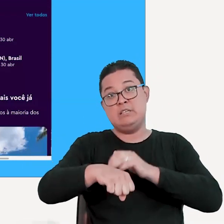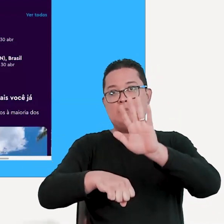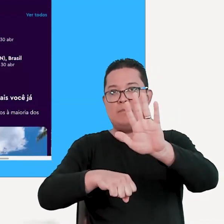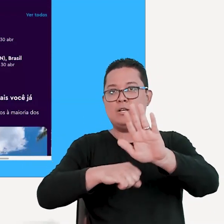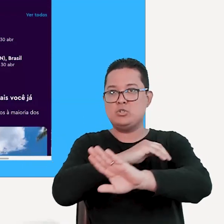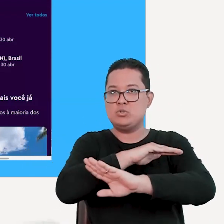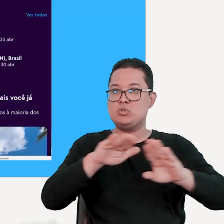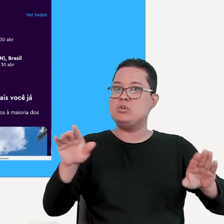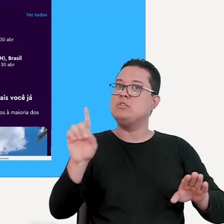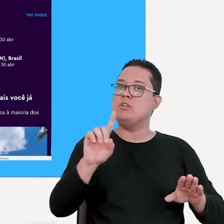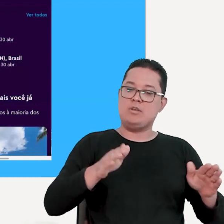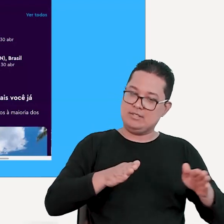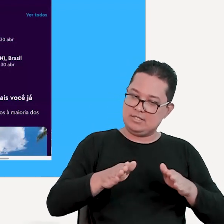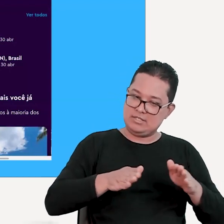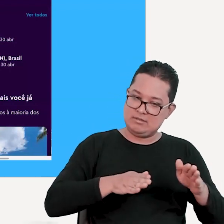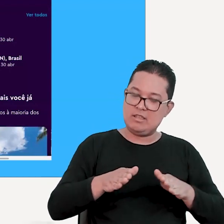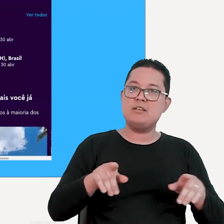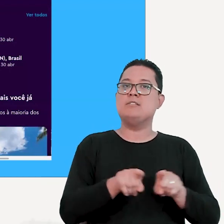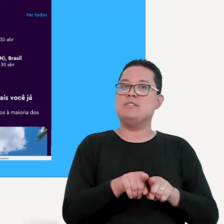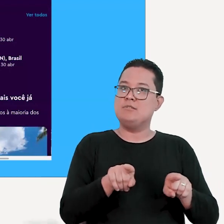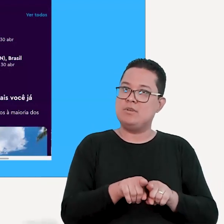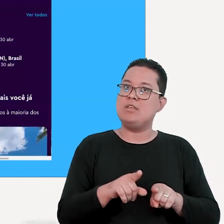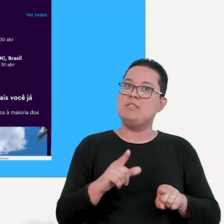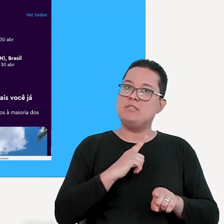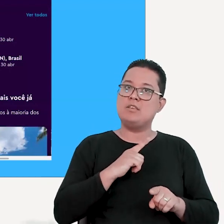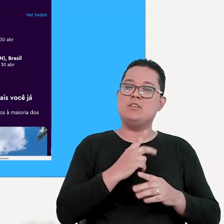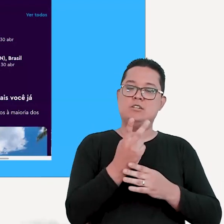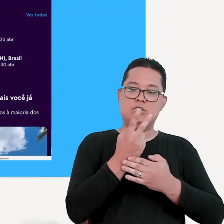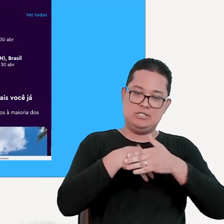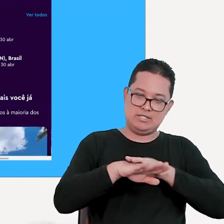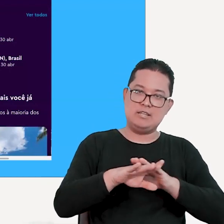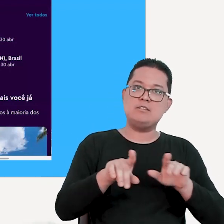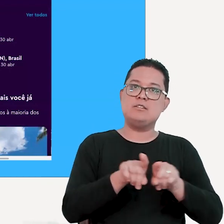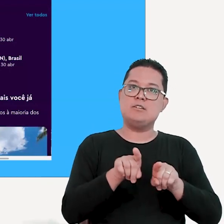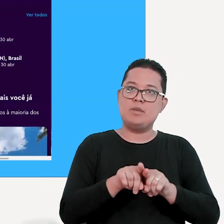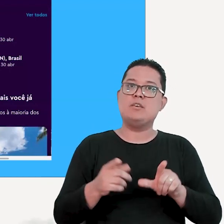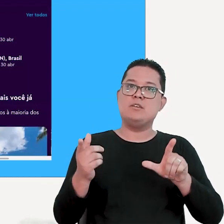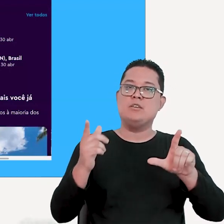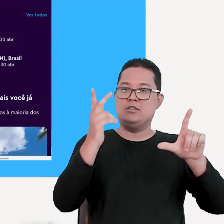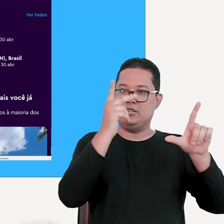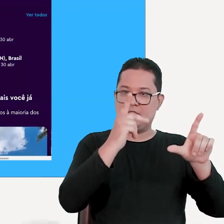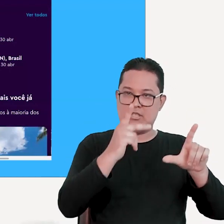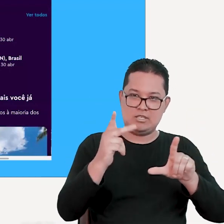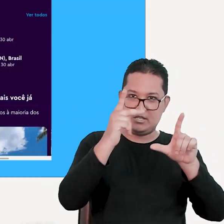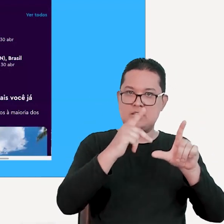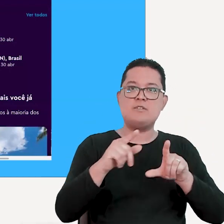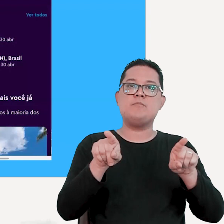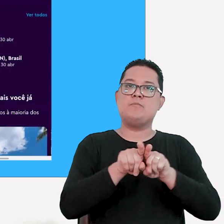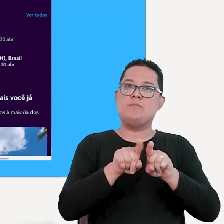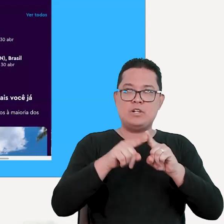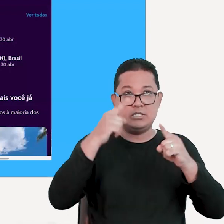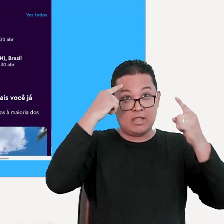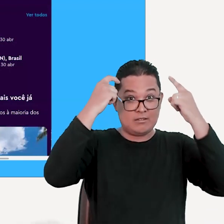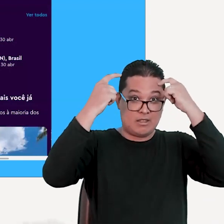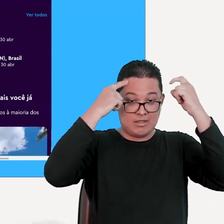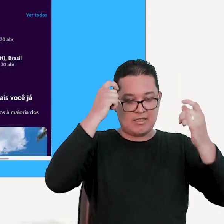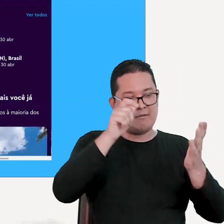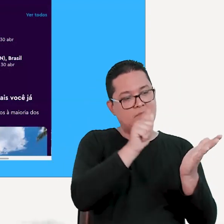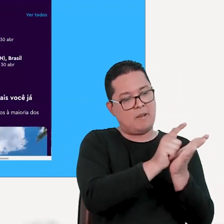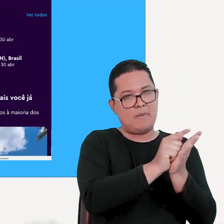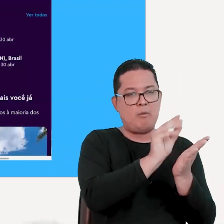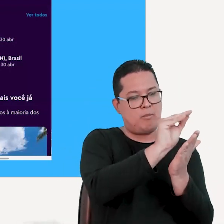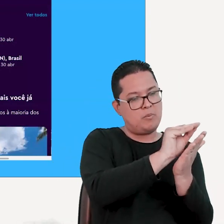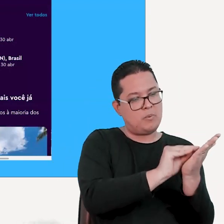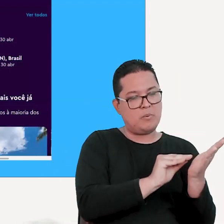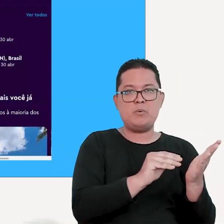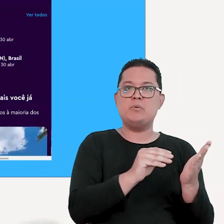gente faz design também, a gente desenha quando precisa desenhar para colocar nossas ideias no papel. Enfim, a